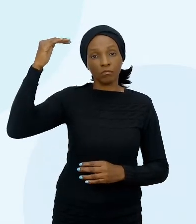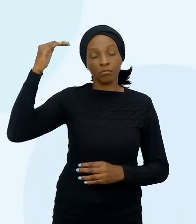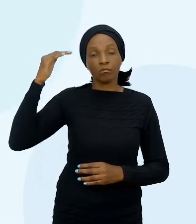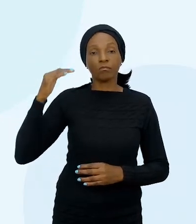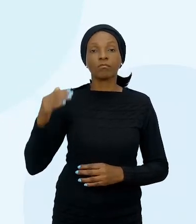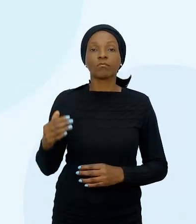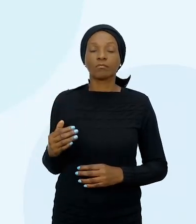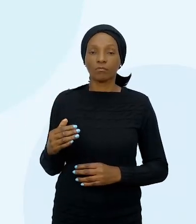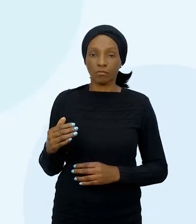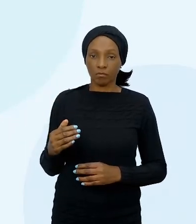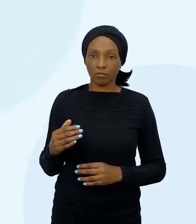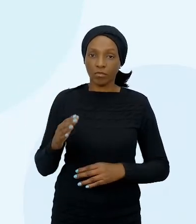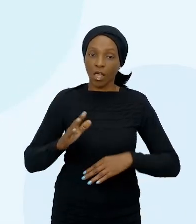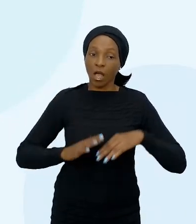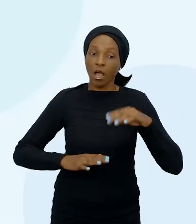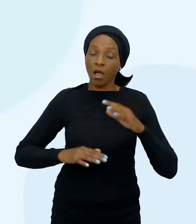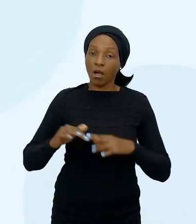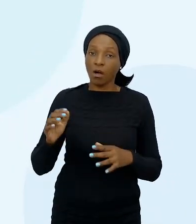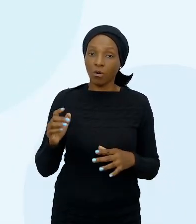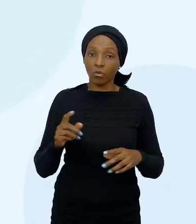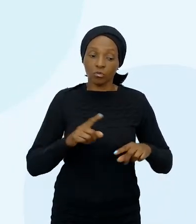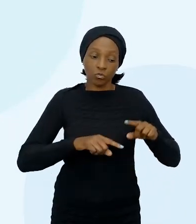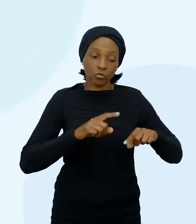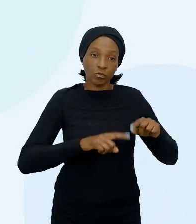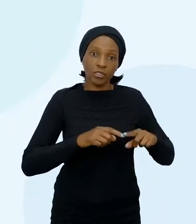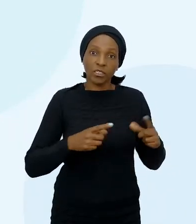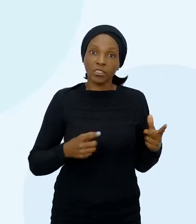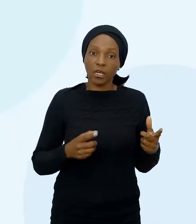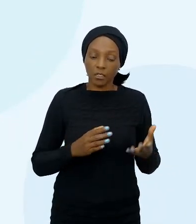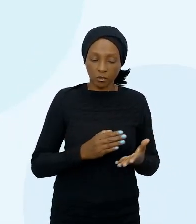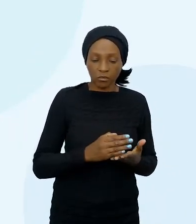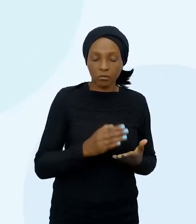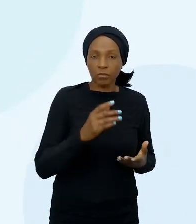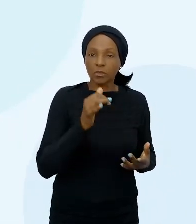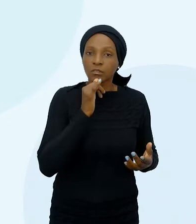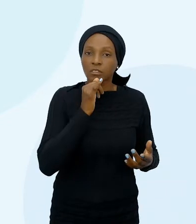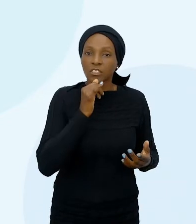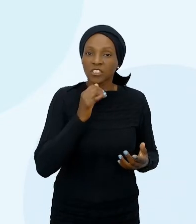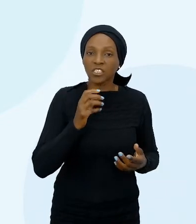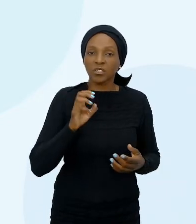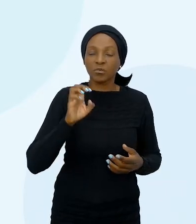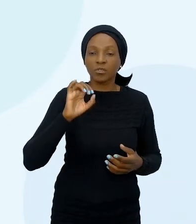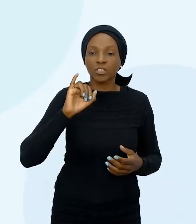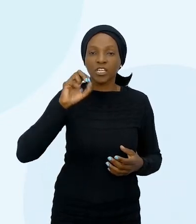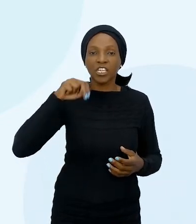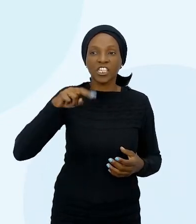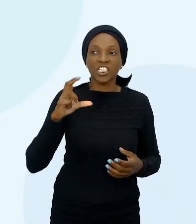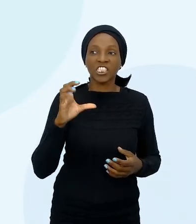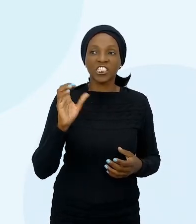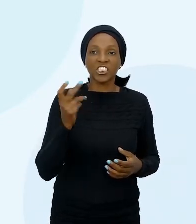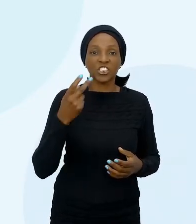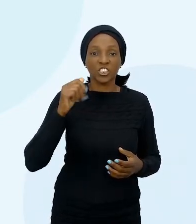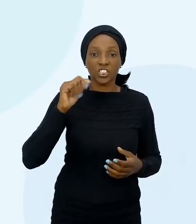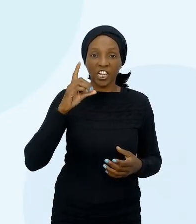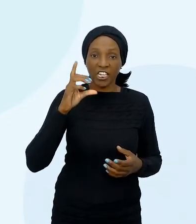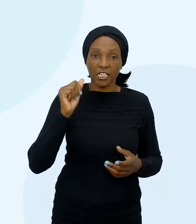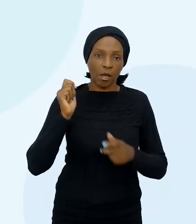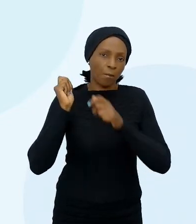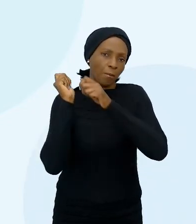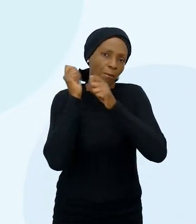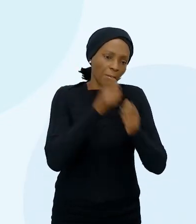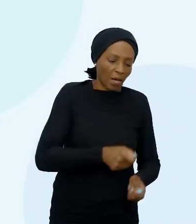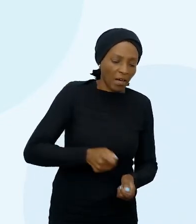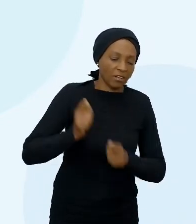manejarem alguns tipos de ferramenta no início, por exemplo, enxada, enxadão, né? Na parte